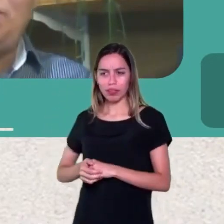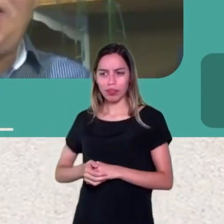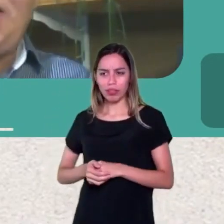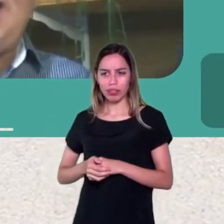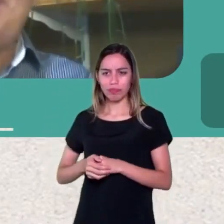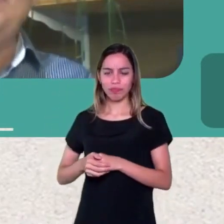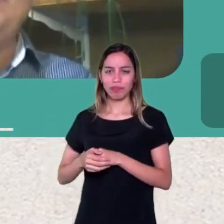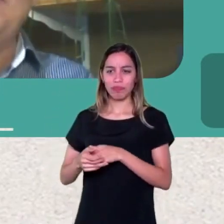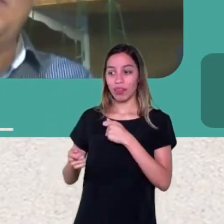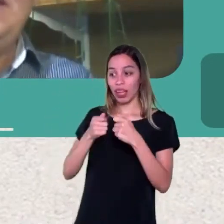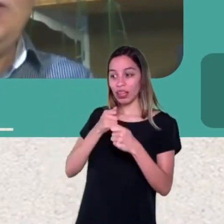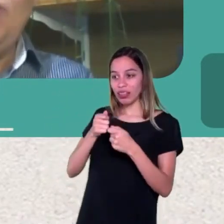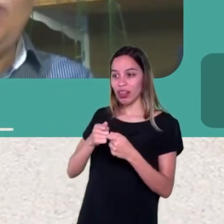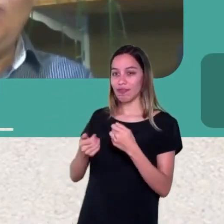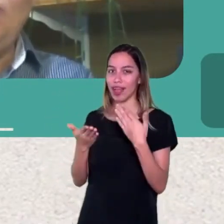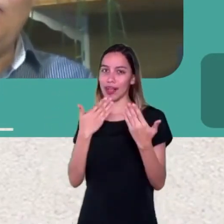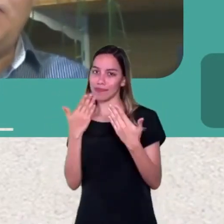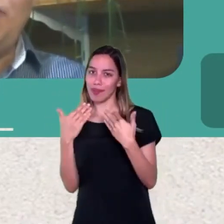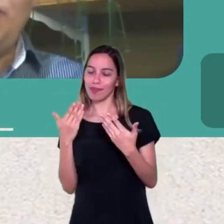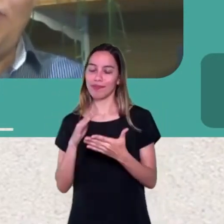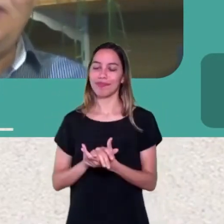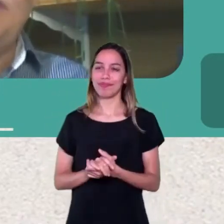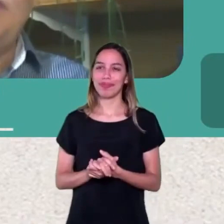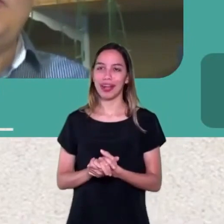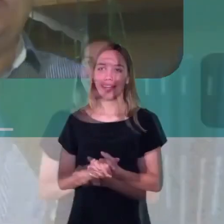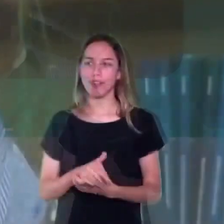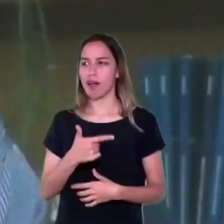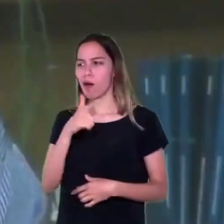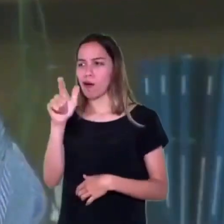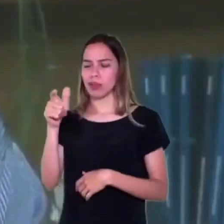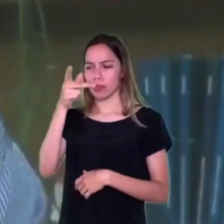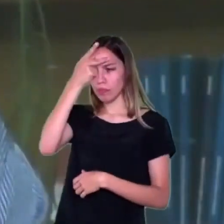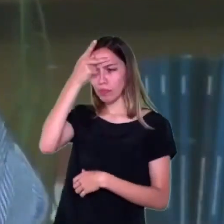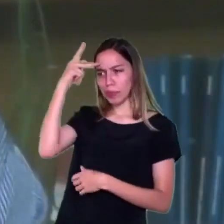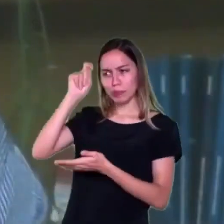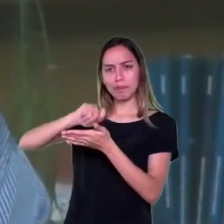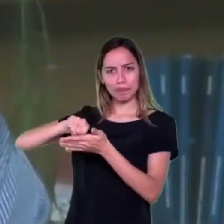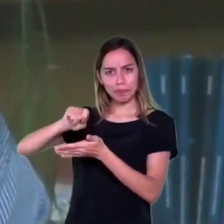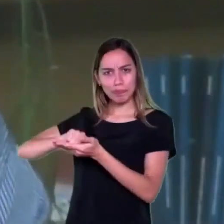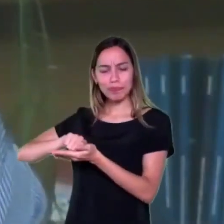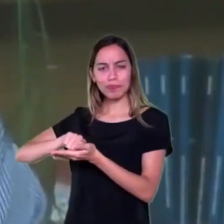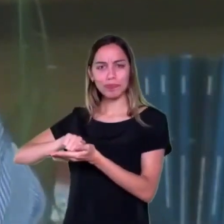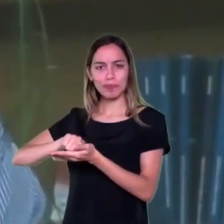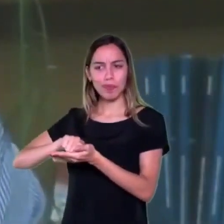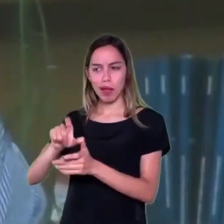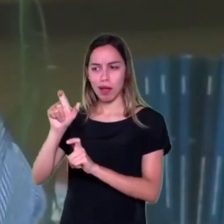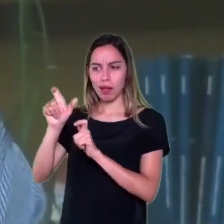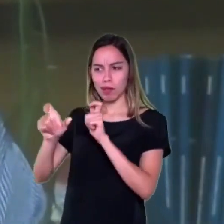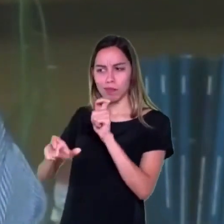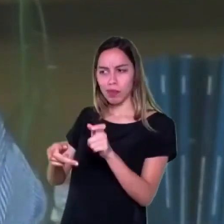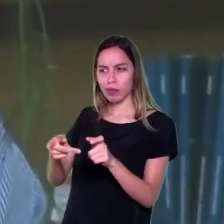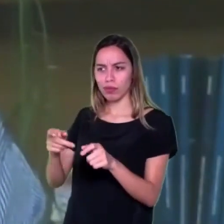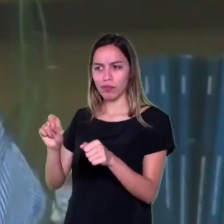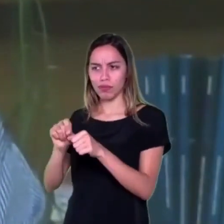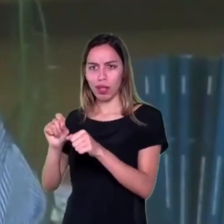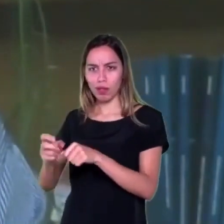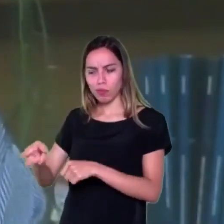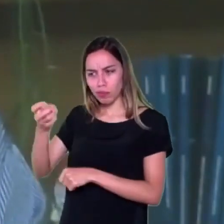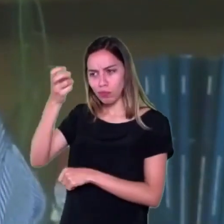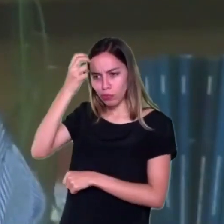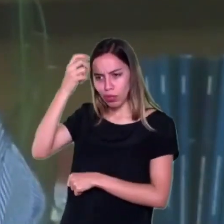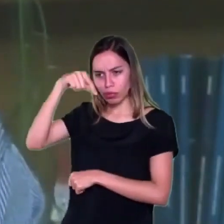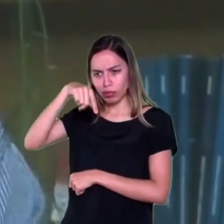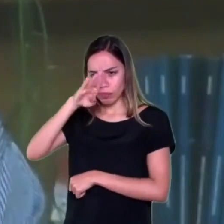entrevistas, bate-papos. O jornalista e escritor Silvio Bernardes é um homem branco de cabelos grisalhos e sem